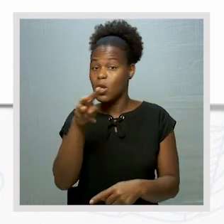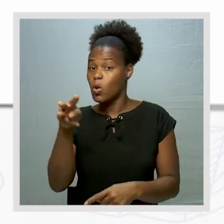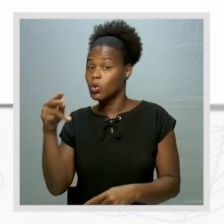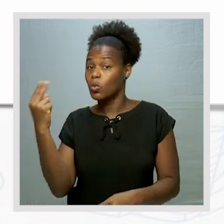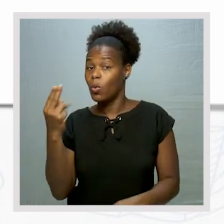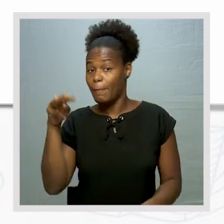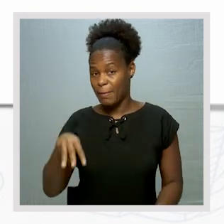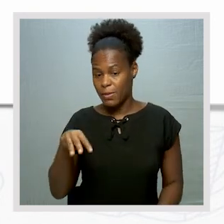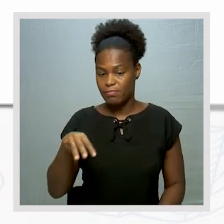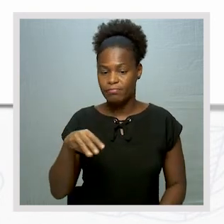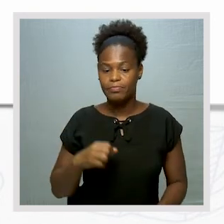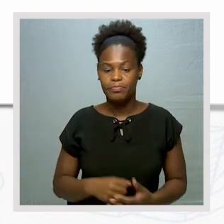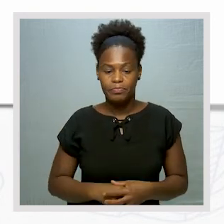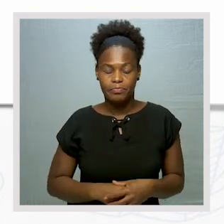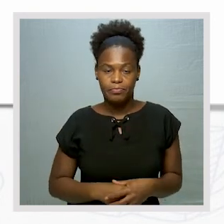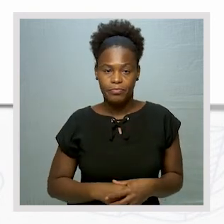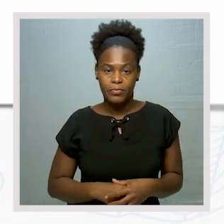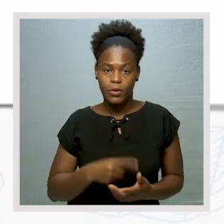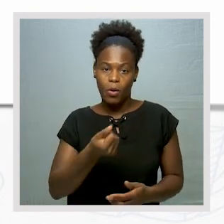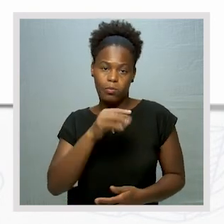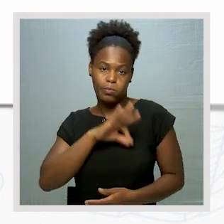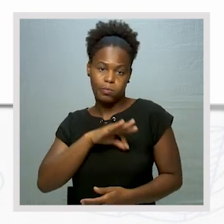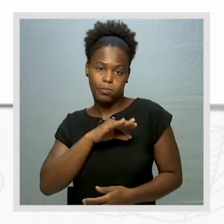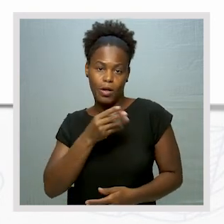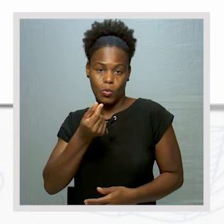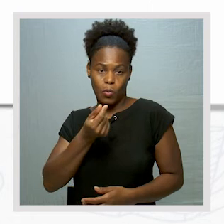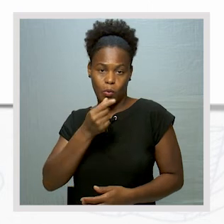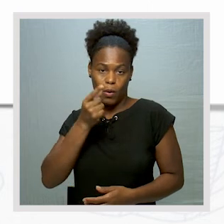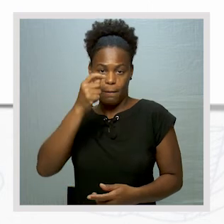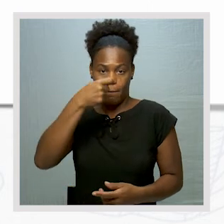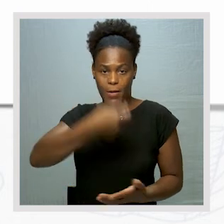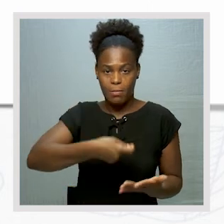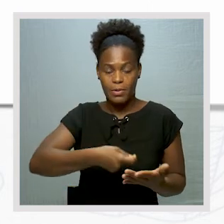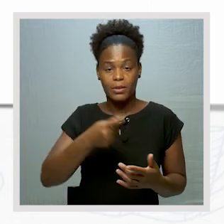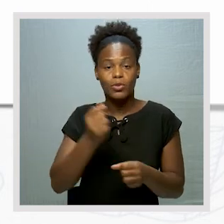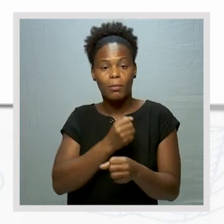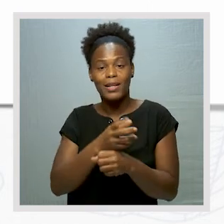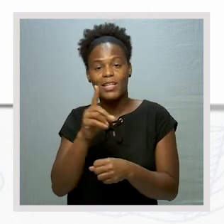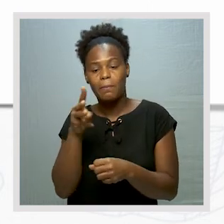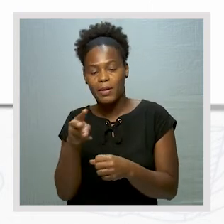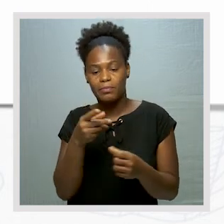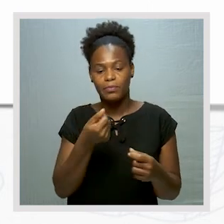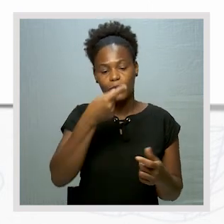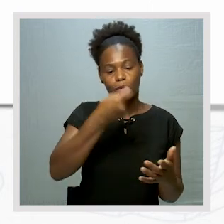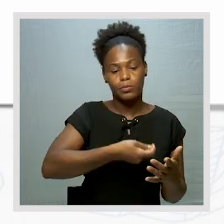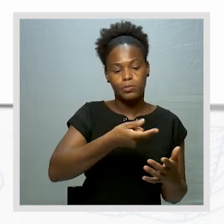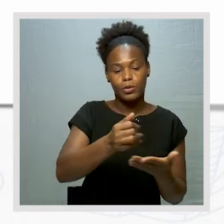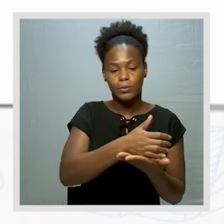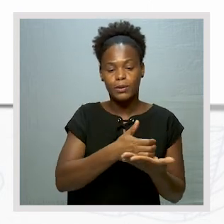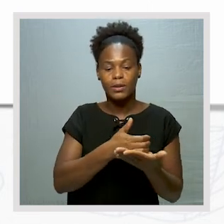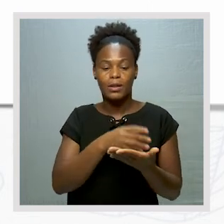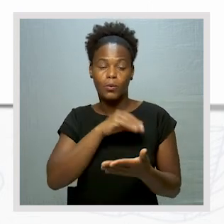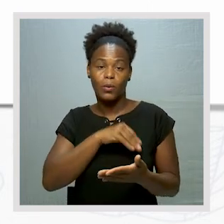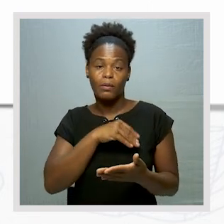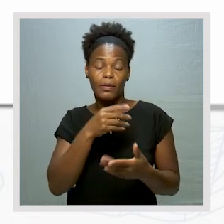milhões de unidades monetárias. Remunerações do trabalho, 6.000. Rendimentos de empresas